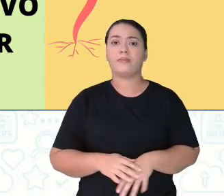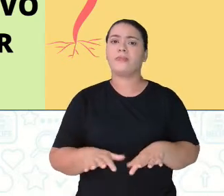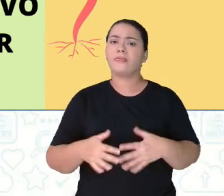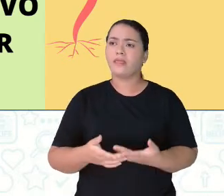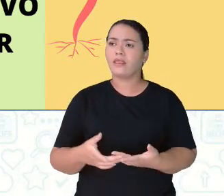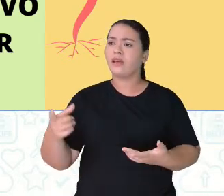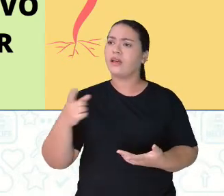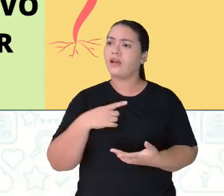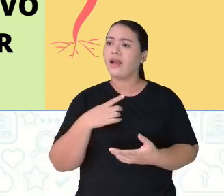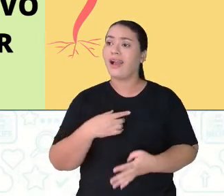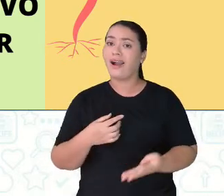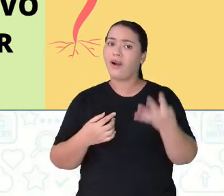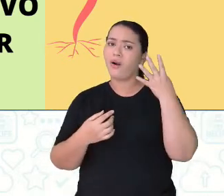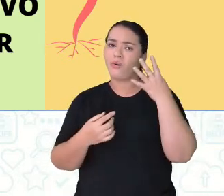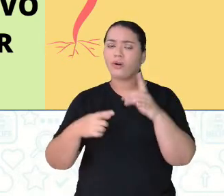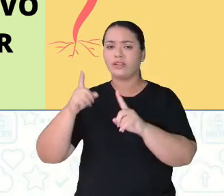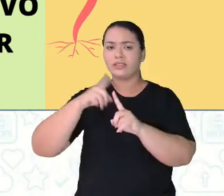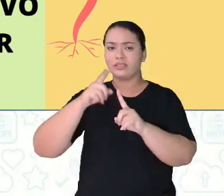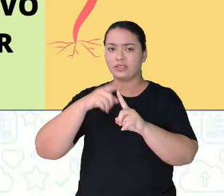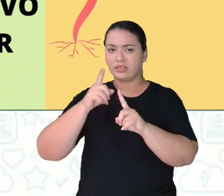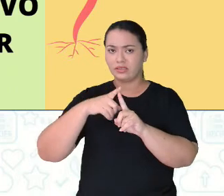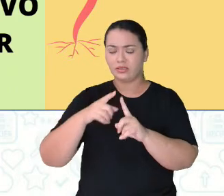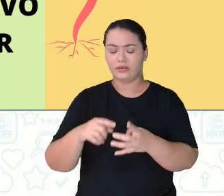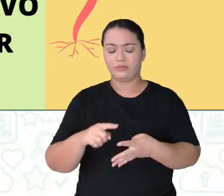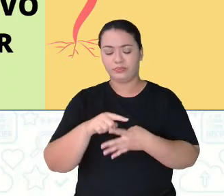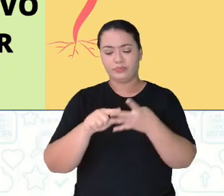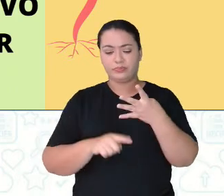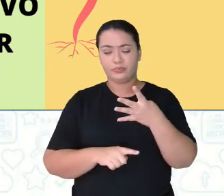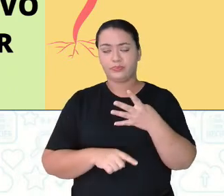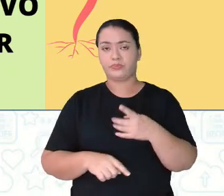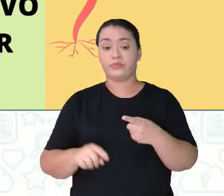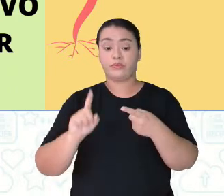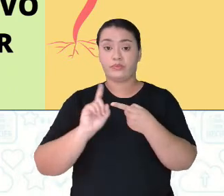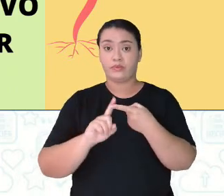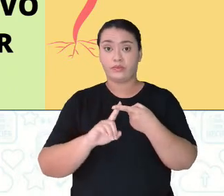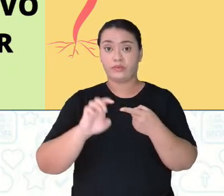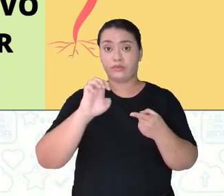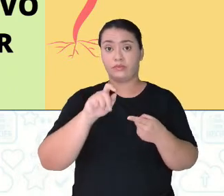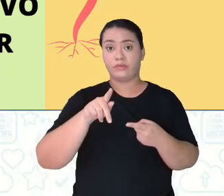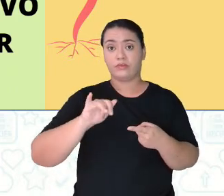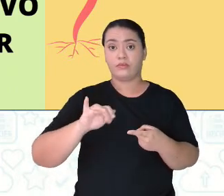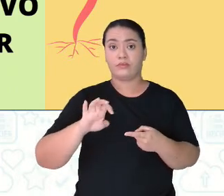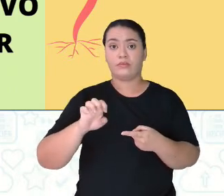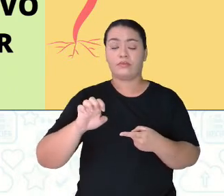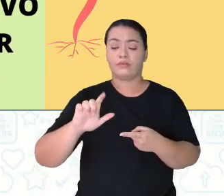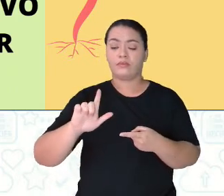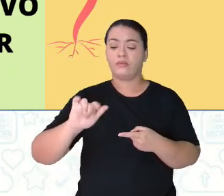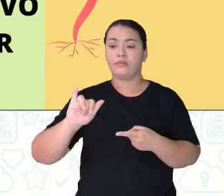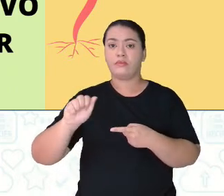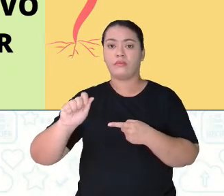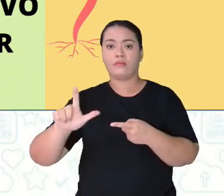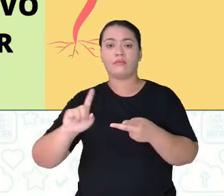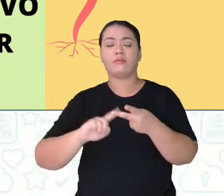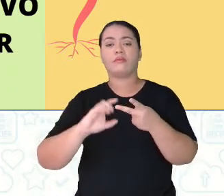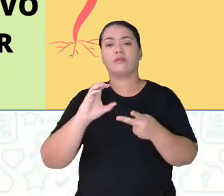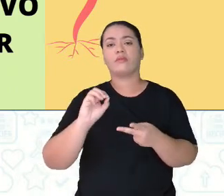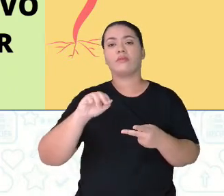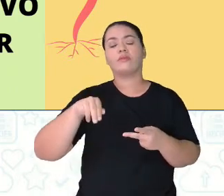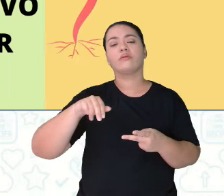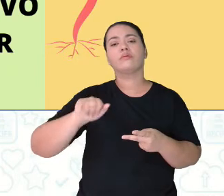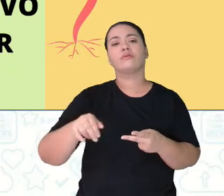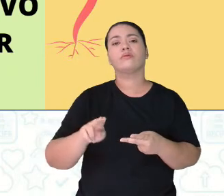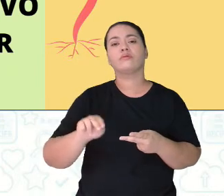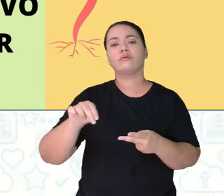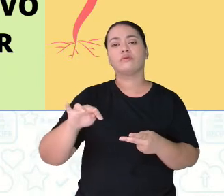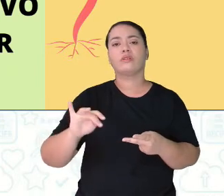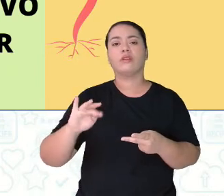que existem 4 tipos de tecidos, não é? O tecido epitelial, tecido conjuntivo,